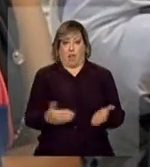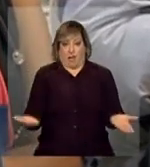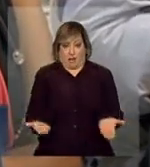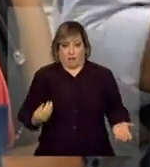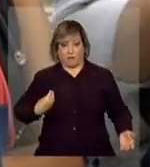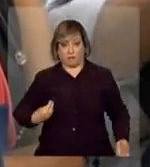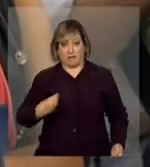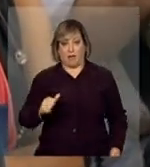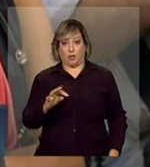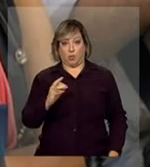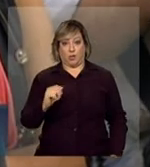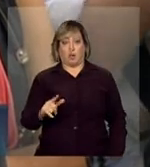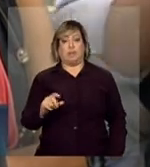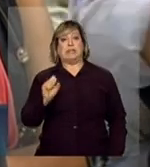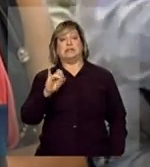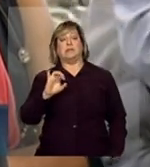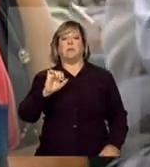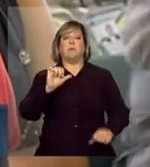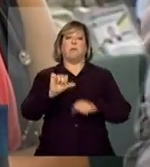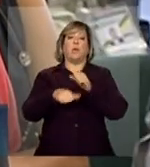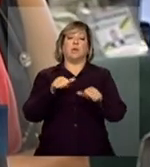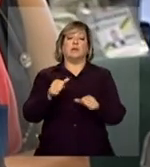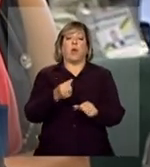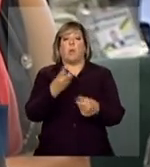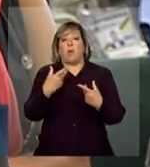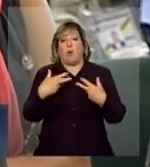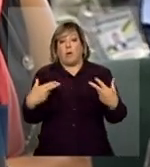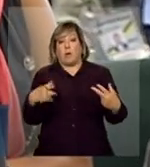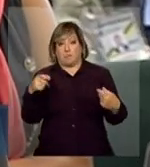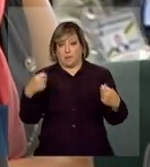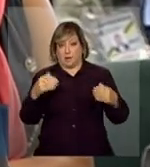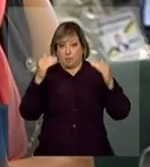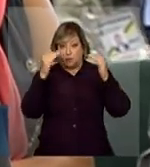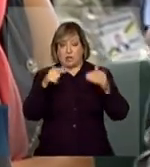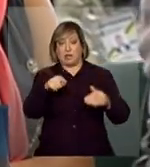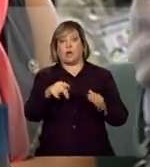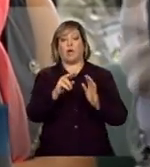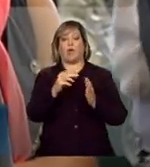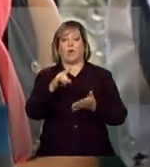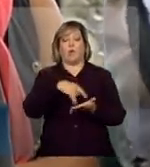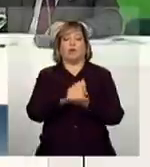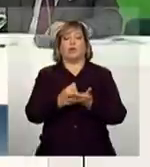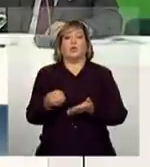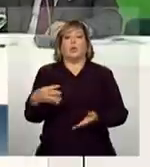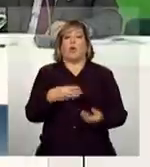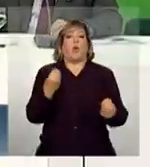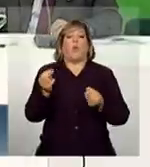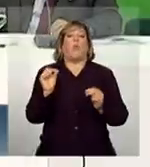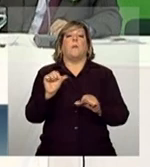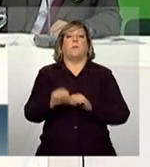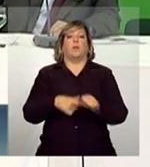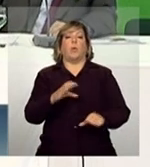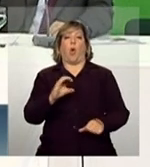muda algo para esses contratos antigos. Eles vão ter que obedecer alguma coisa desse novo código? O que, que muda?